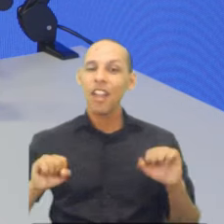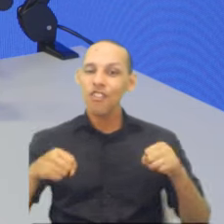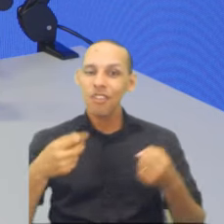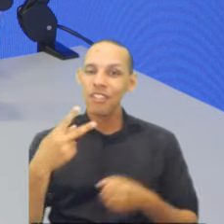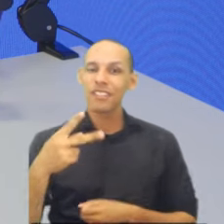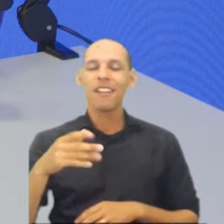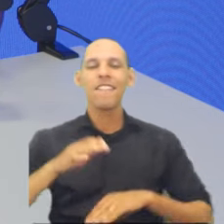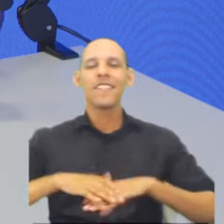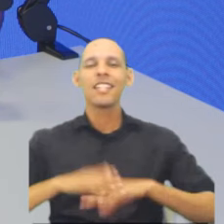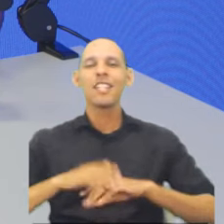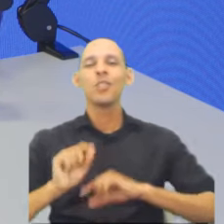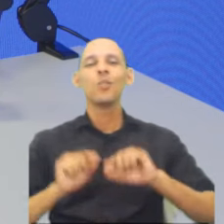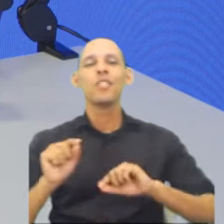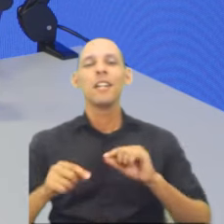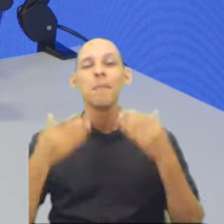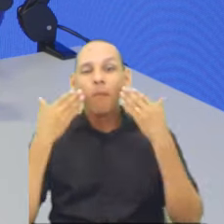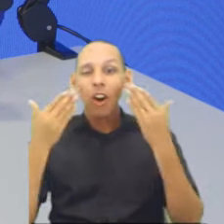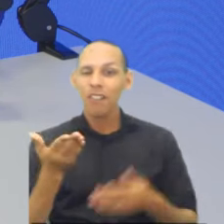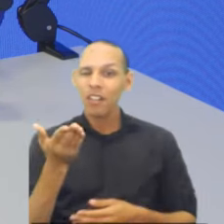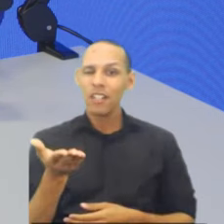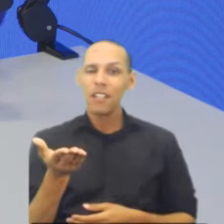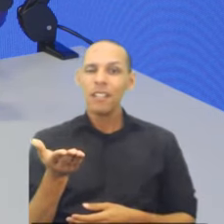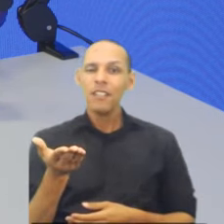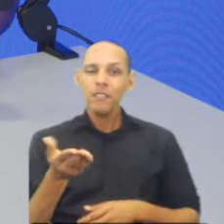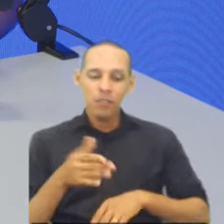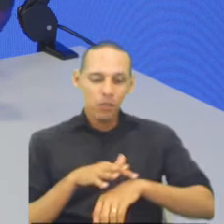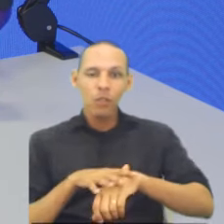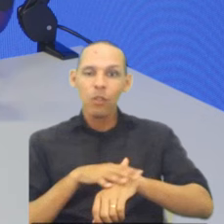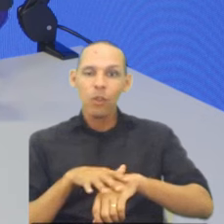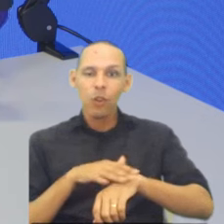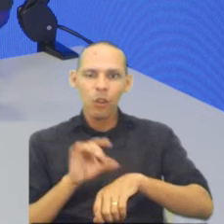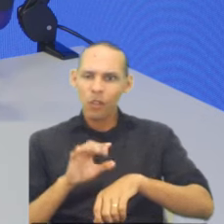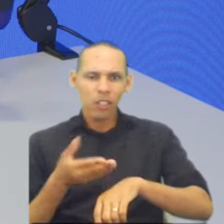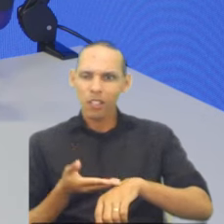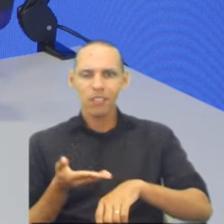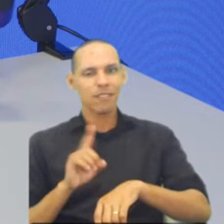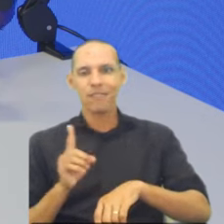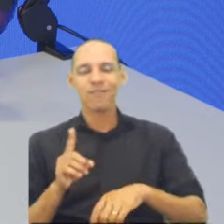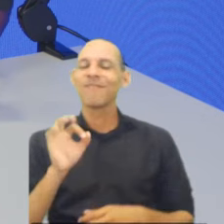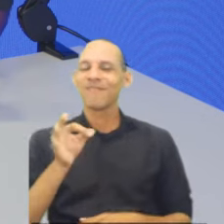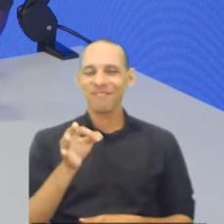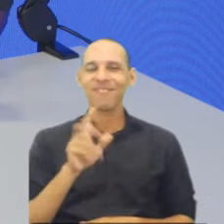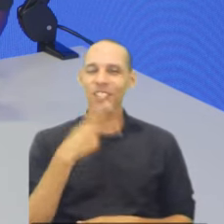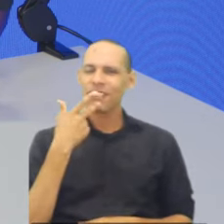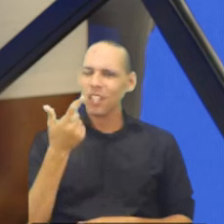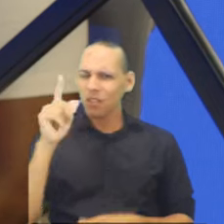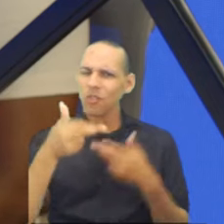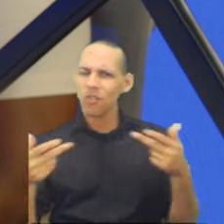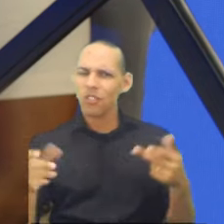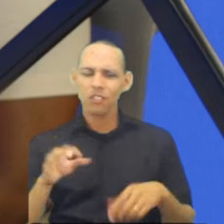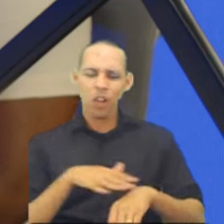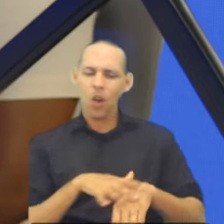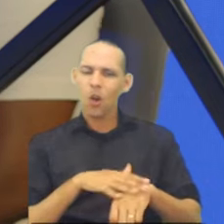que é o esforço que vocês precisam fazer para não mostrar que acabou a não sou resumida cor da minha pele é e que a gente fala de